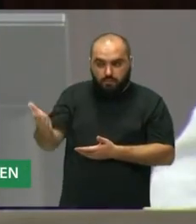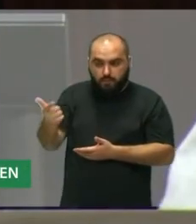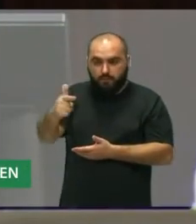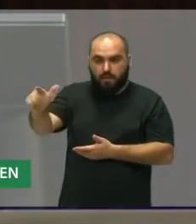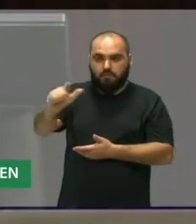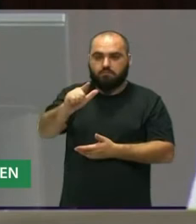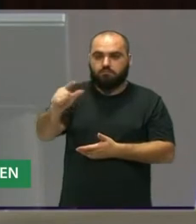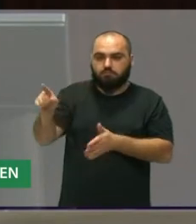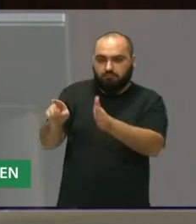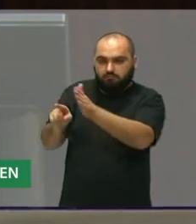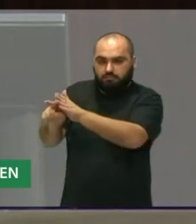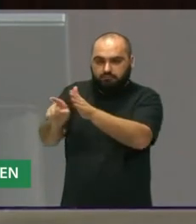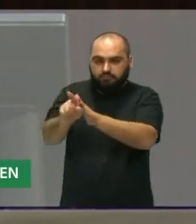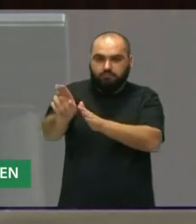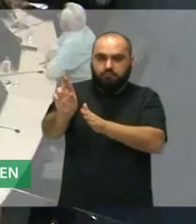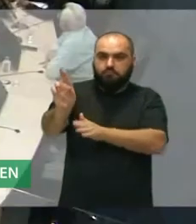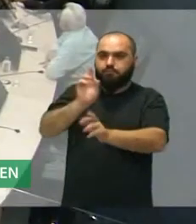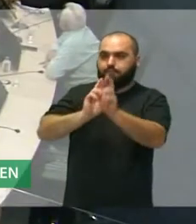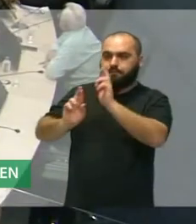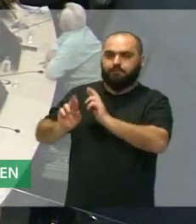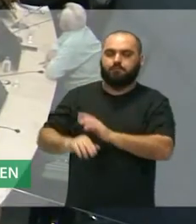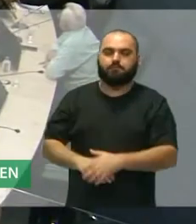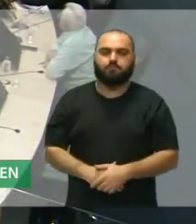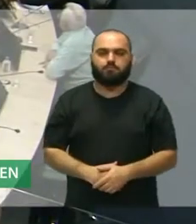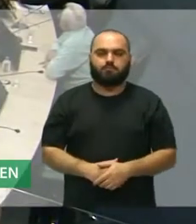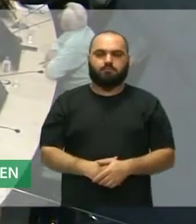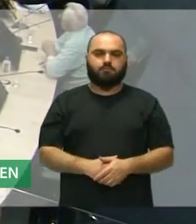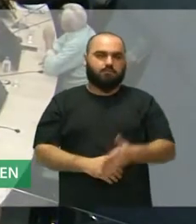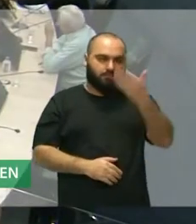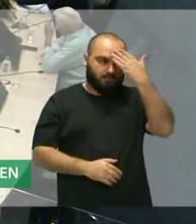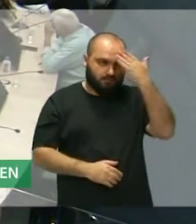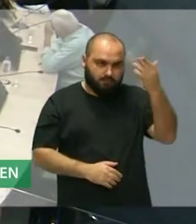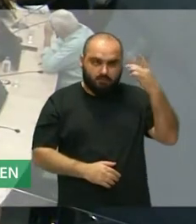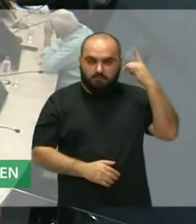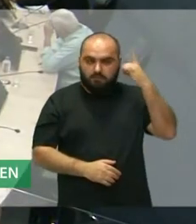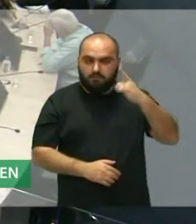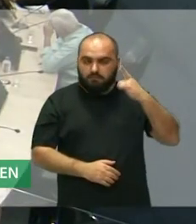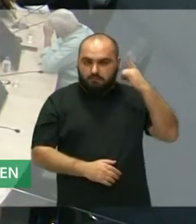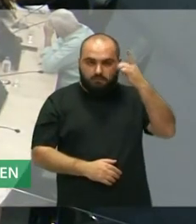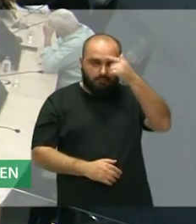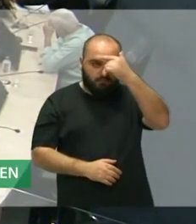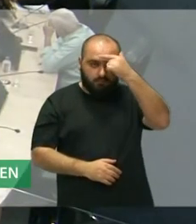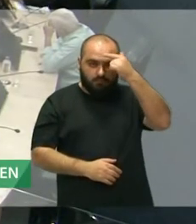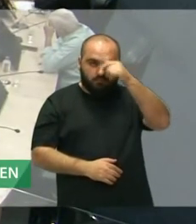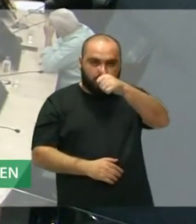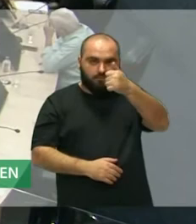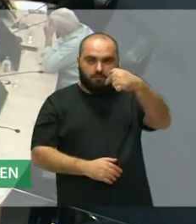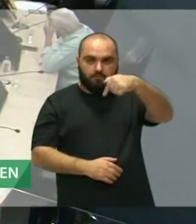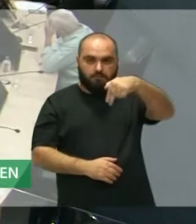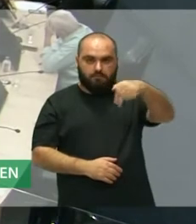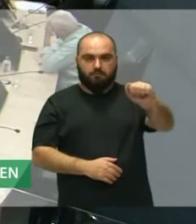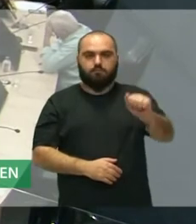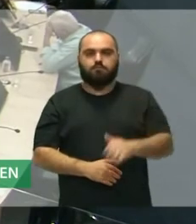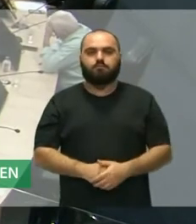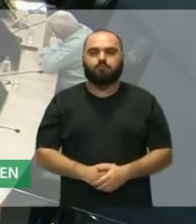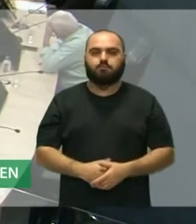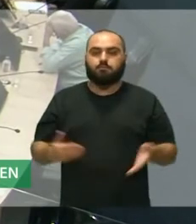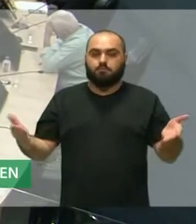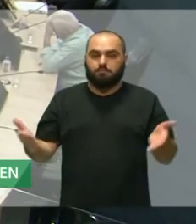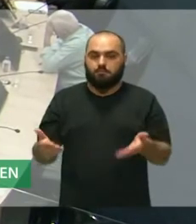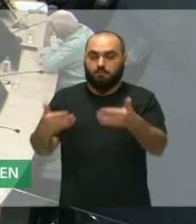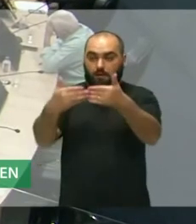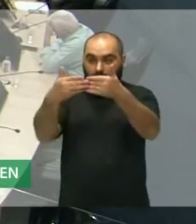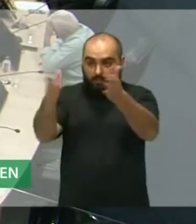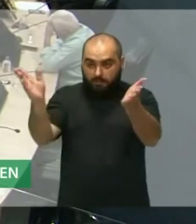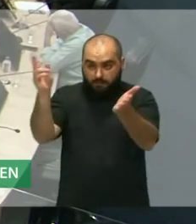coordenar as perguntas e respostas. Obrigado, deputada Ana Campagnolo. Bom, senhoras e senhores, nós vamos abrir agora,